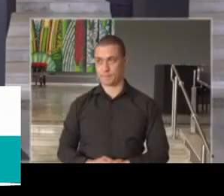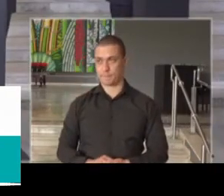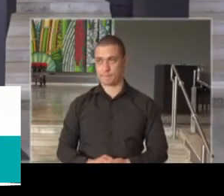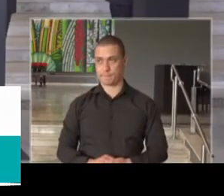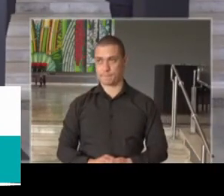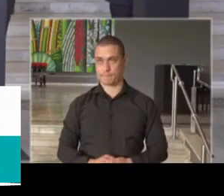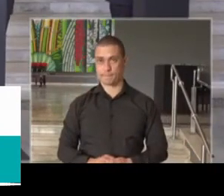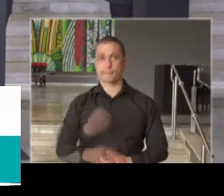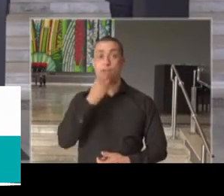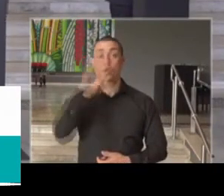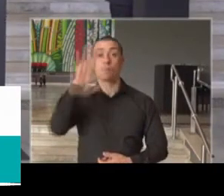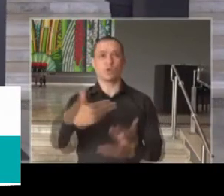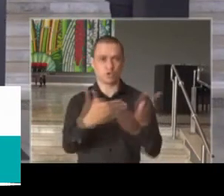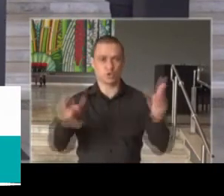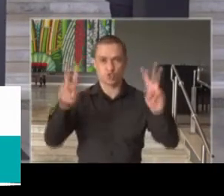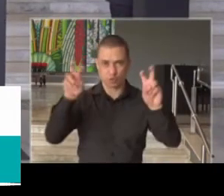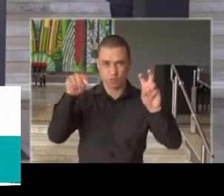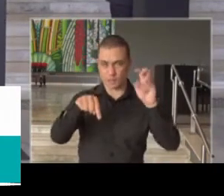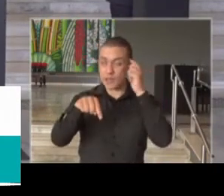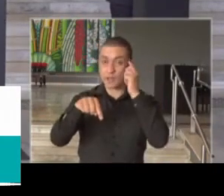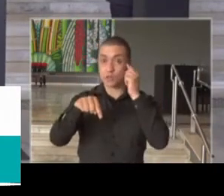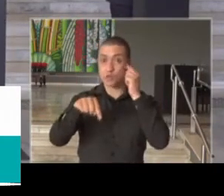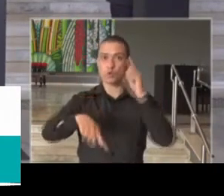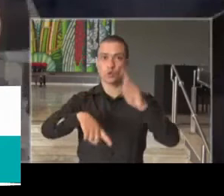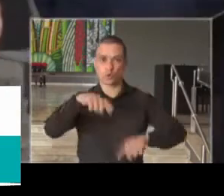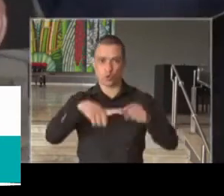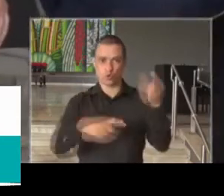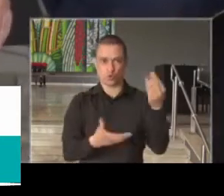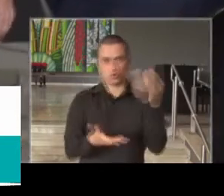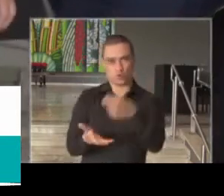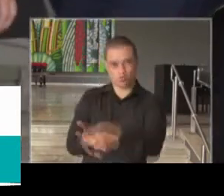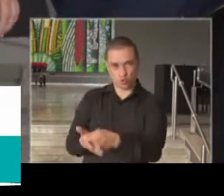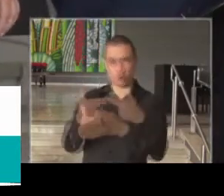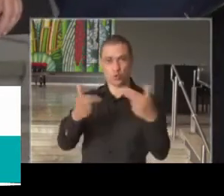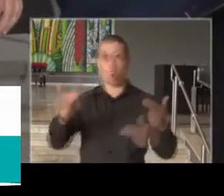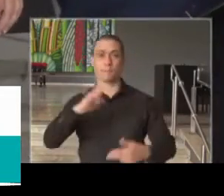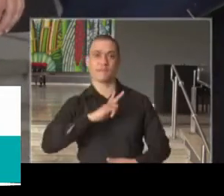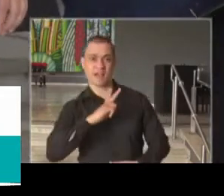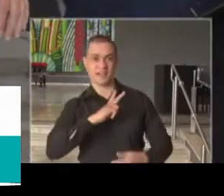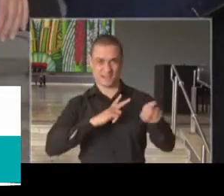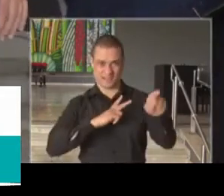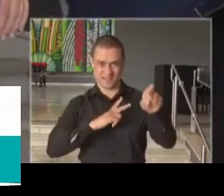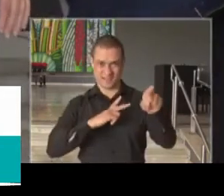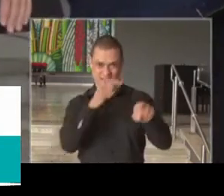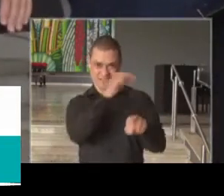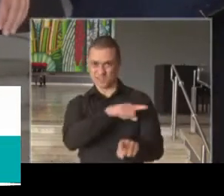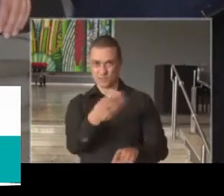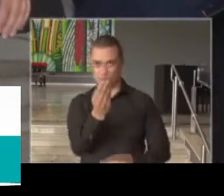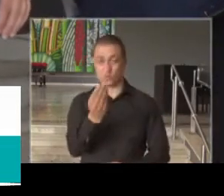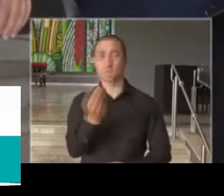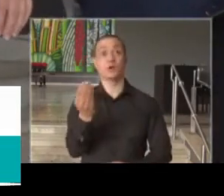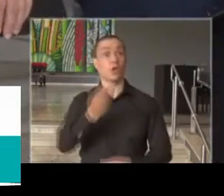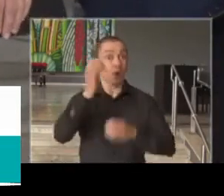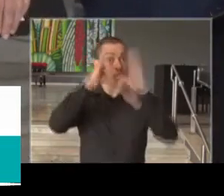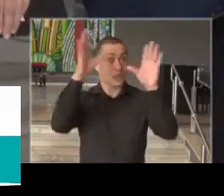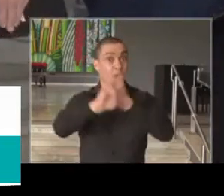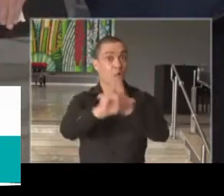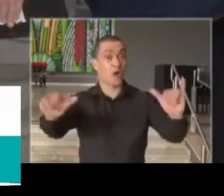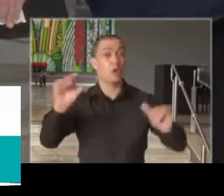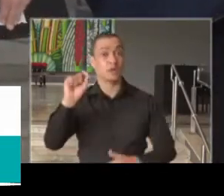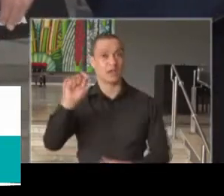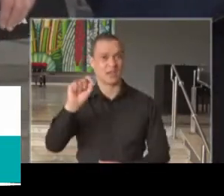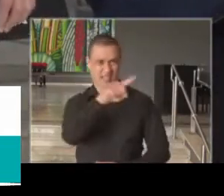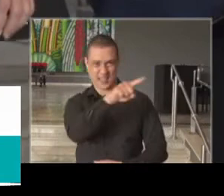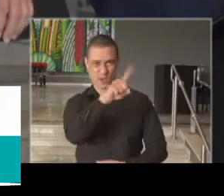Boa tarde a todos. É sobre a questão do uso da vacina nas clínicas privadas. Então, tem que ficar muito claro que as